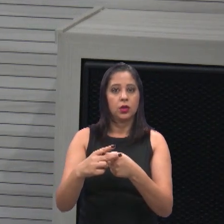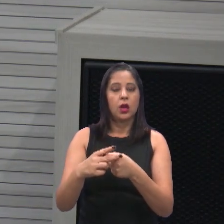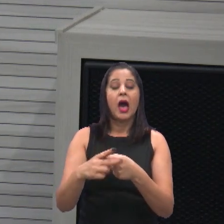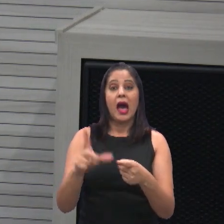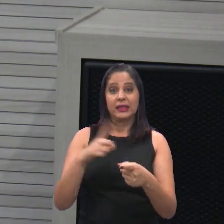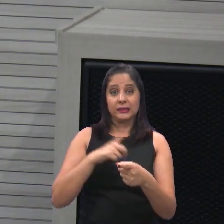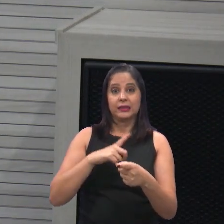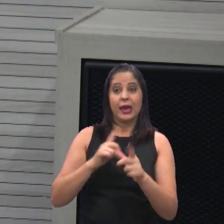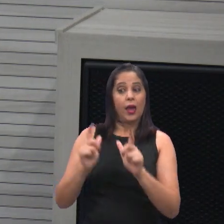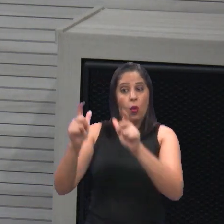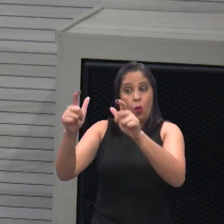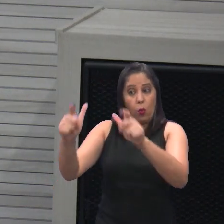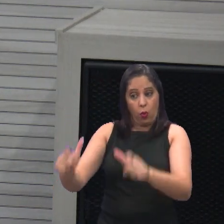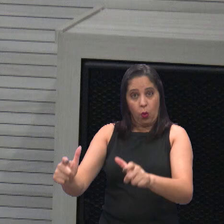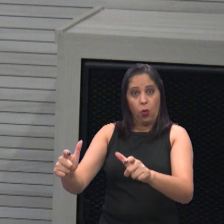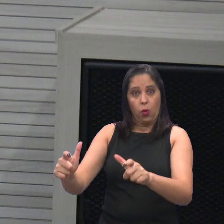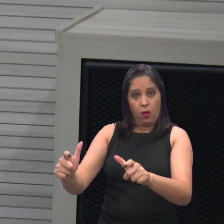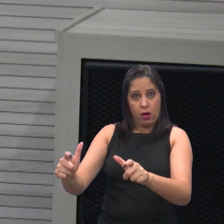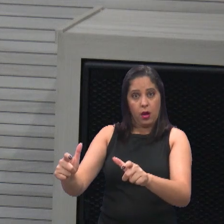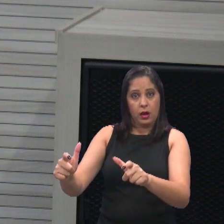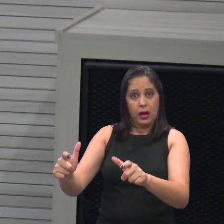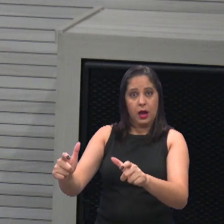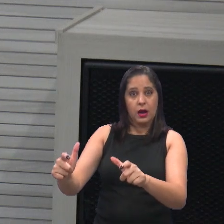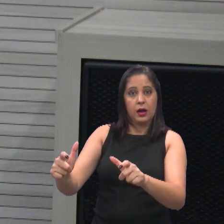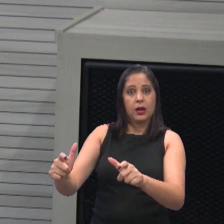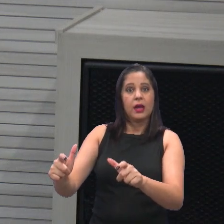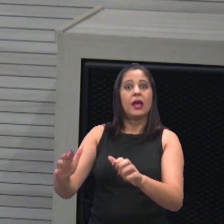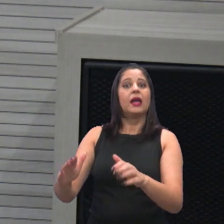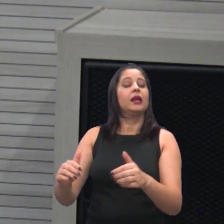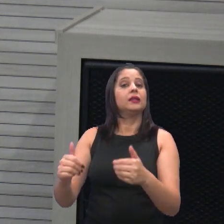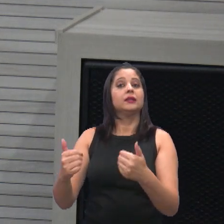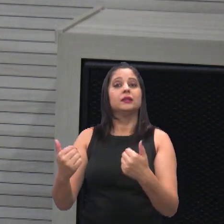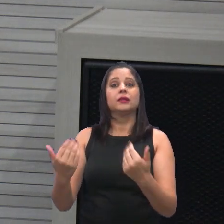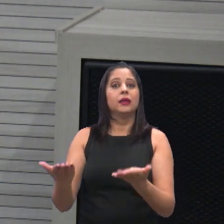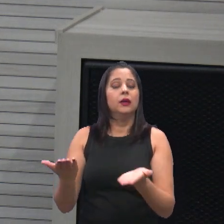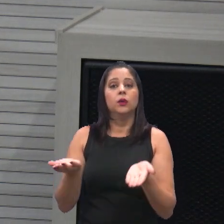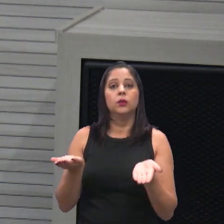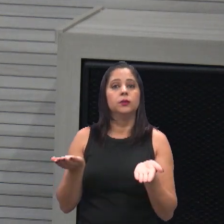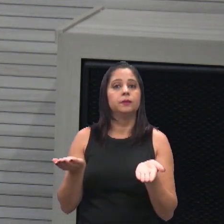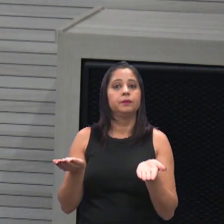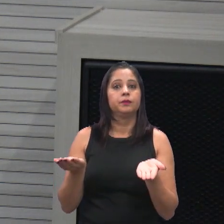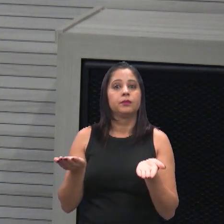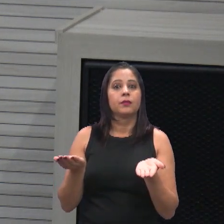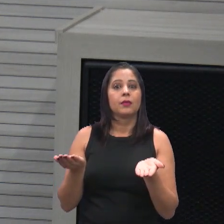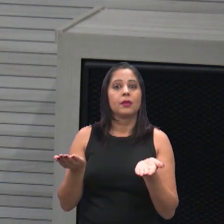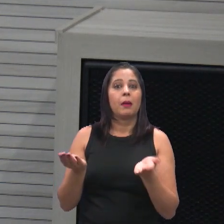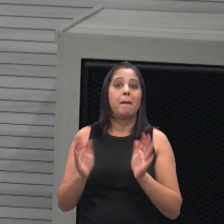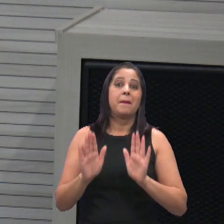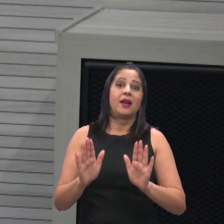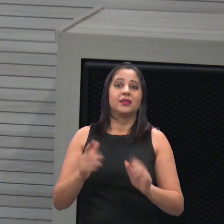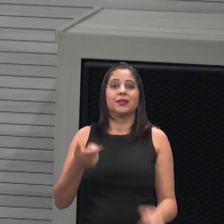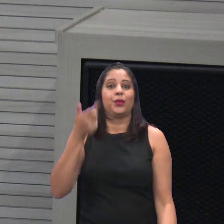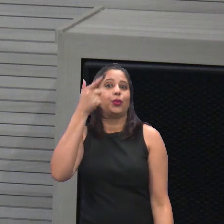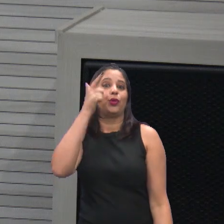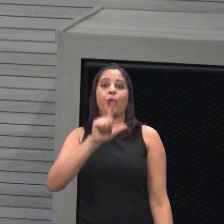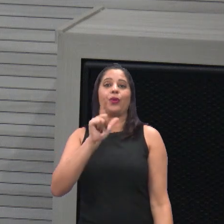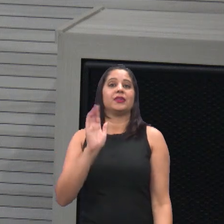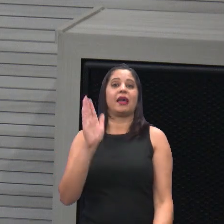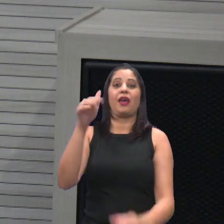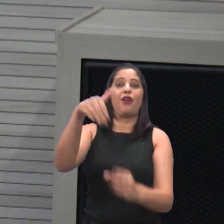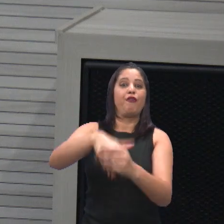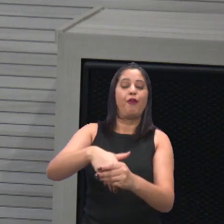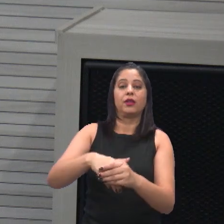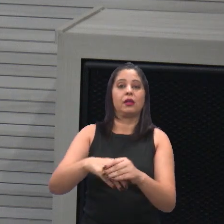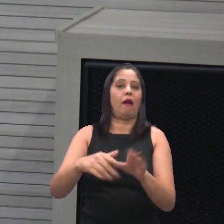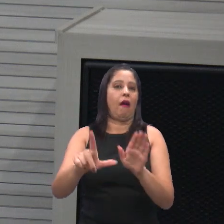dela, né? Porque a gente tem um projeto que a gente, por exemplo, a gente não consegue votar para uma questão de legalidade, de